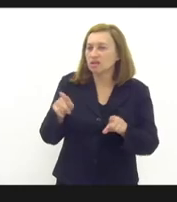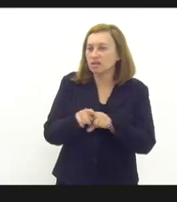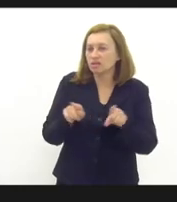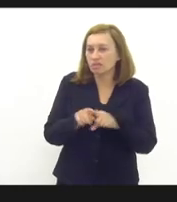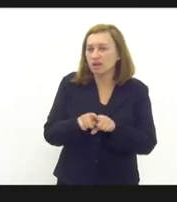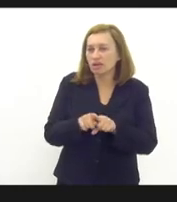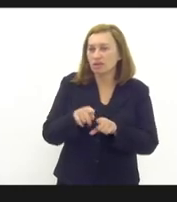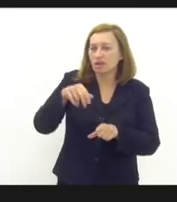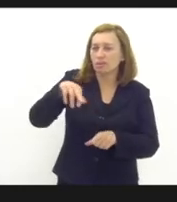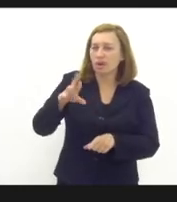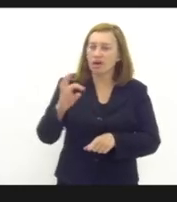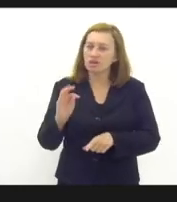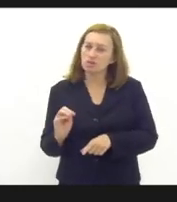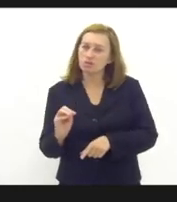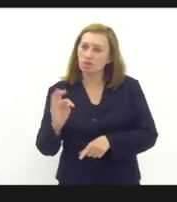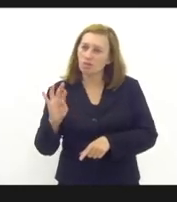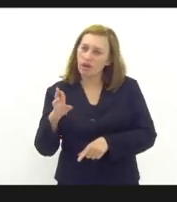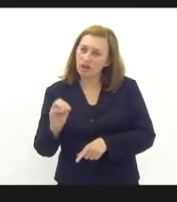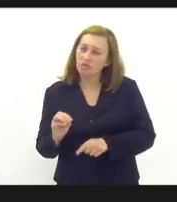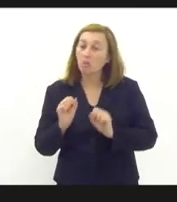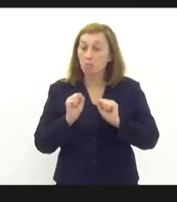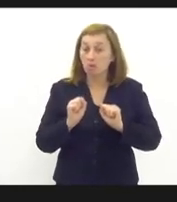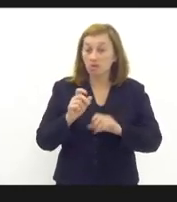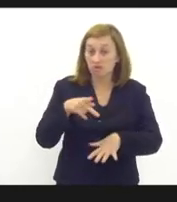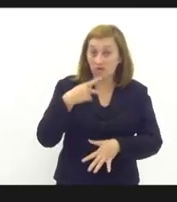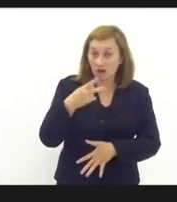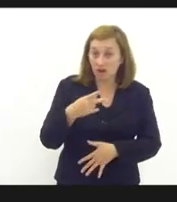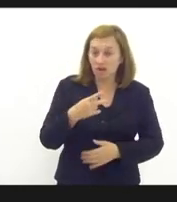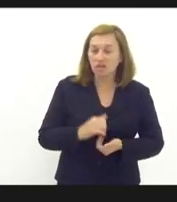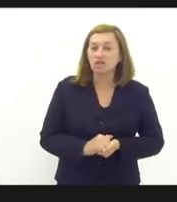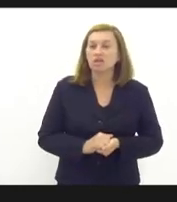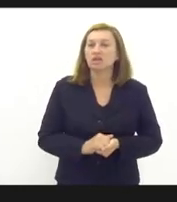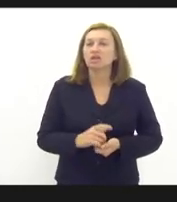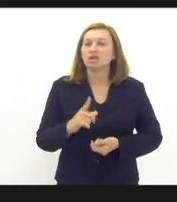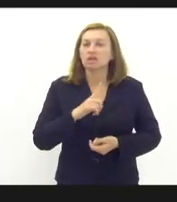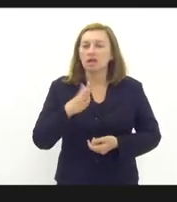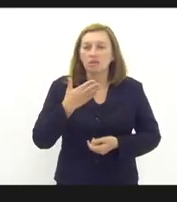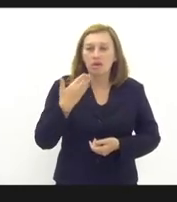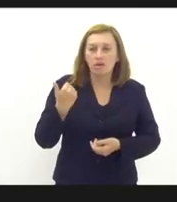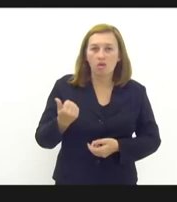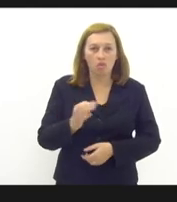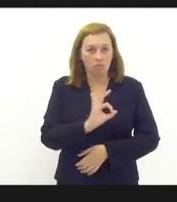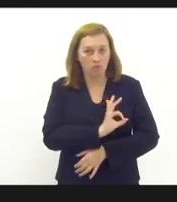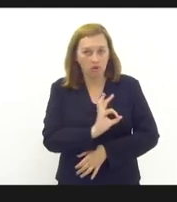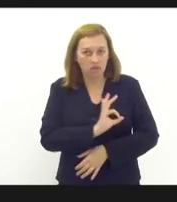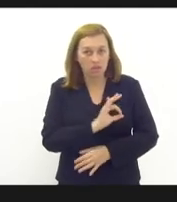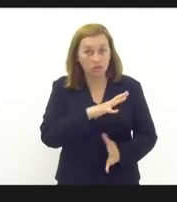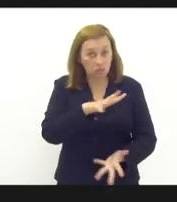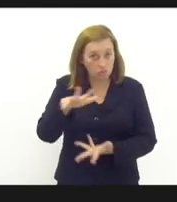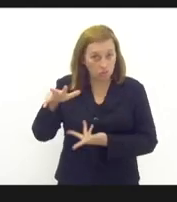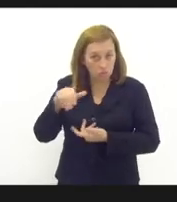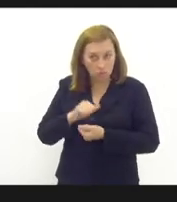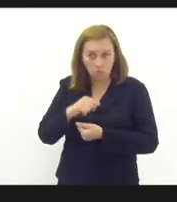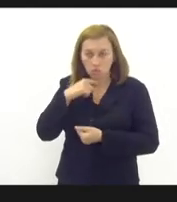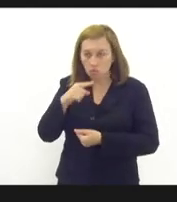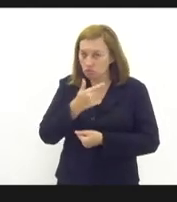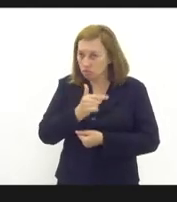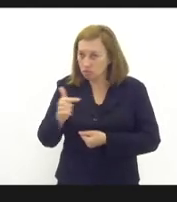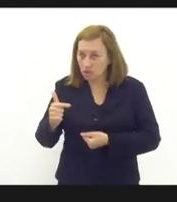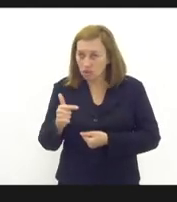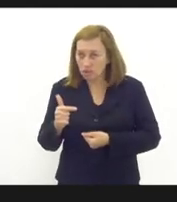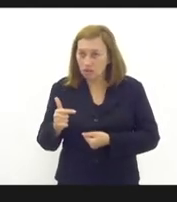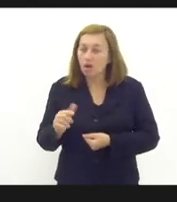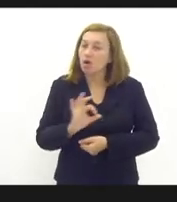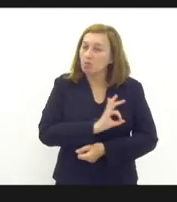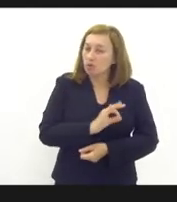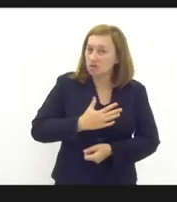agora. Dizer que eu posso afirmar é que nós temos a melhor polícia do mundo. Não tenho dúvida do que estou falando. Seja